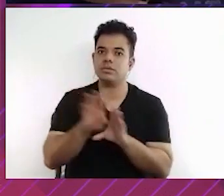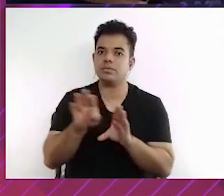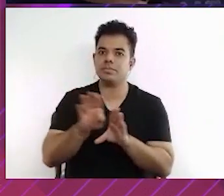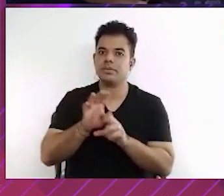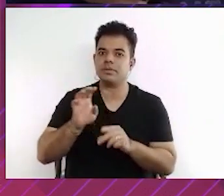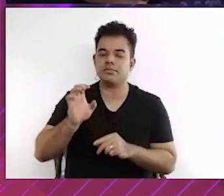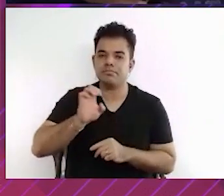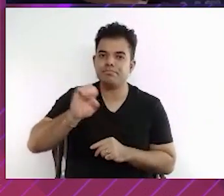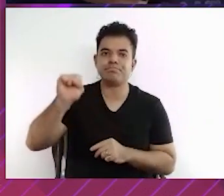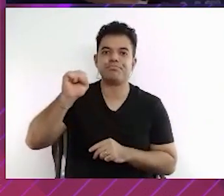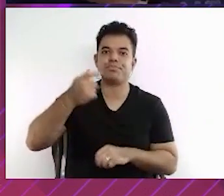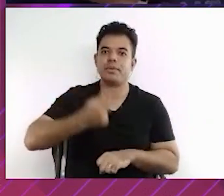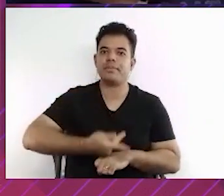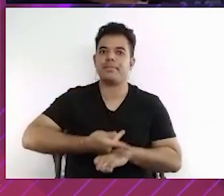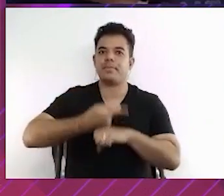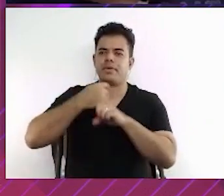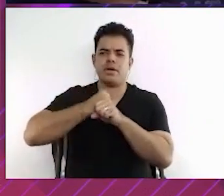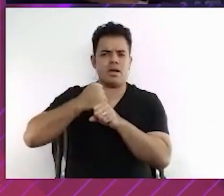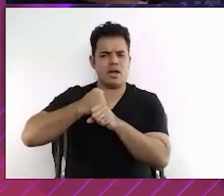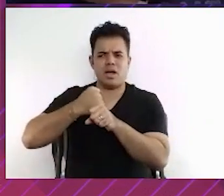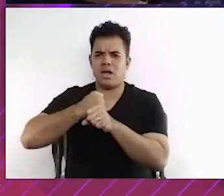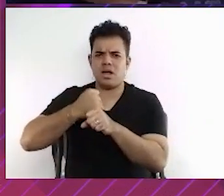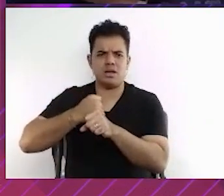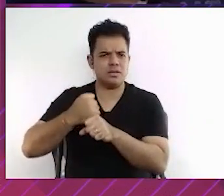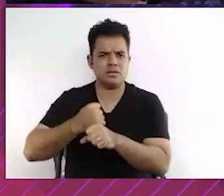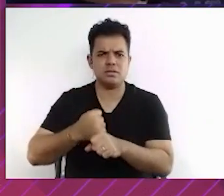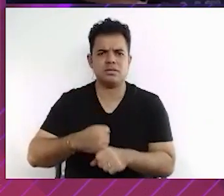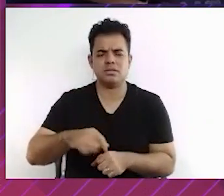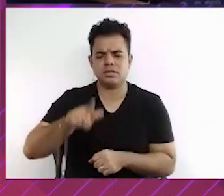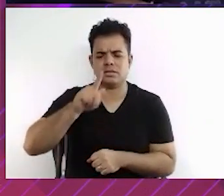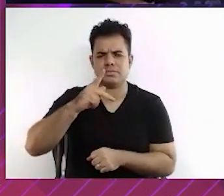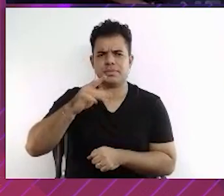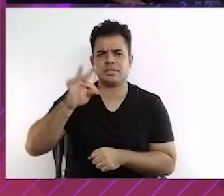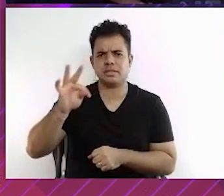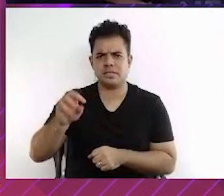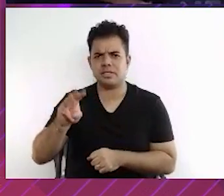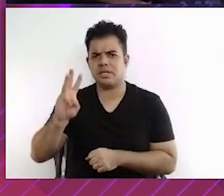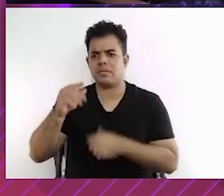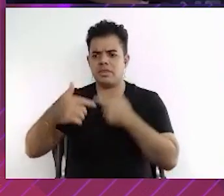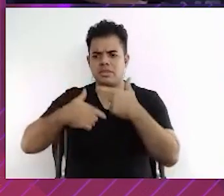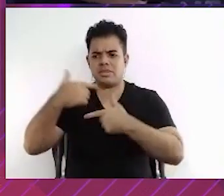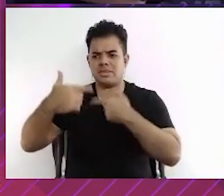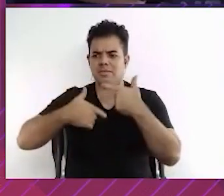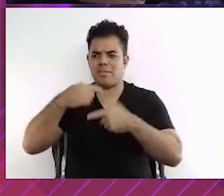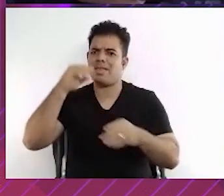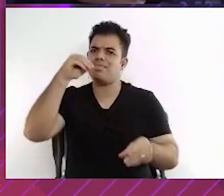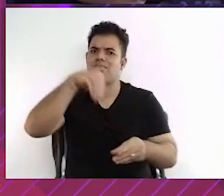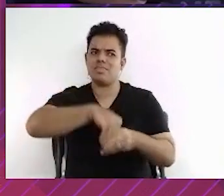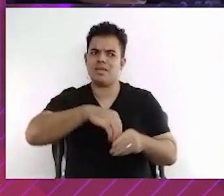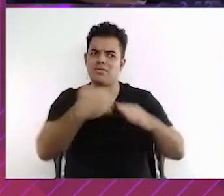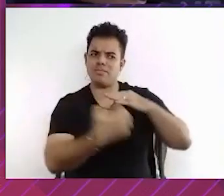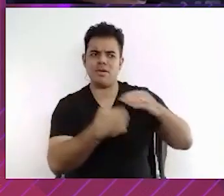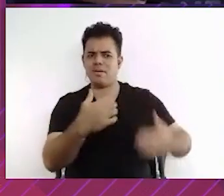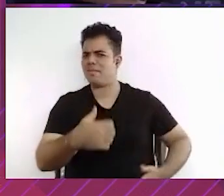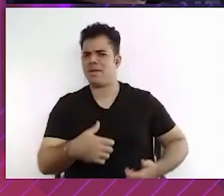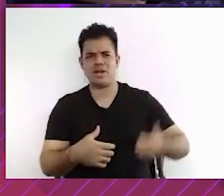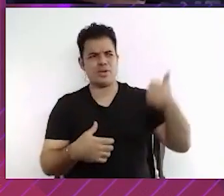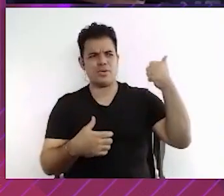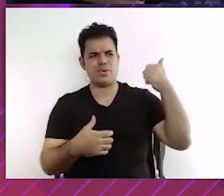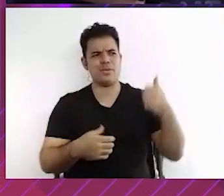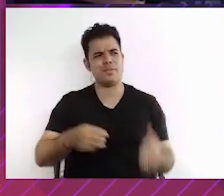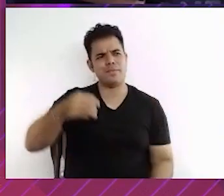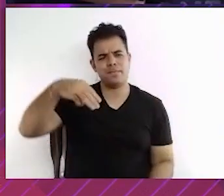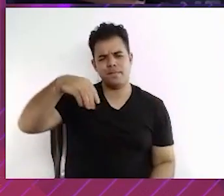por anos consecutivos no GPTW como melhor empresa para se trabalhar, e o Mater Dei. O Mater Dei é